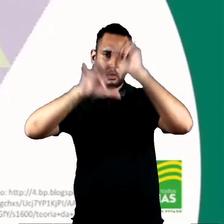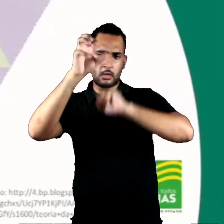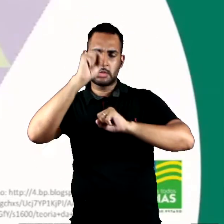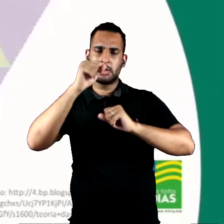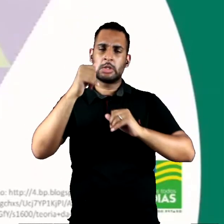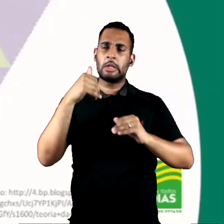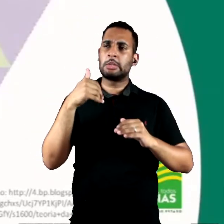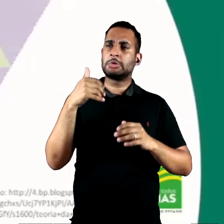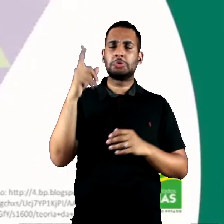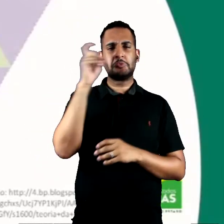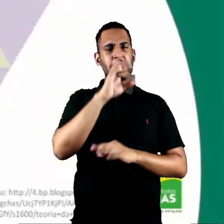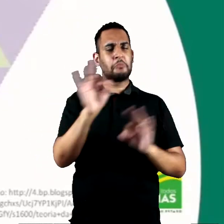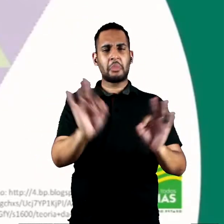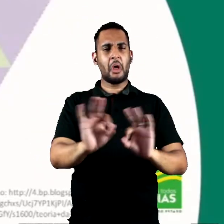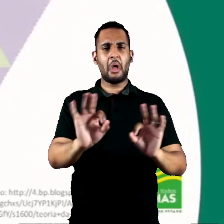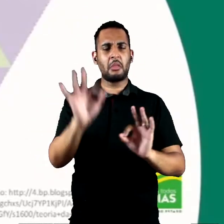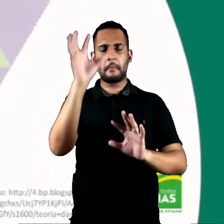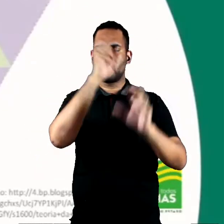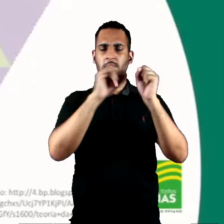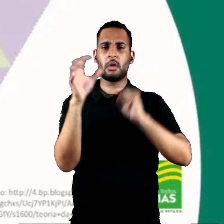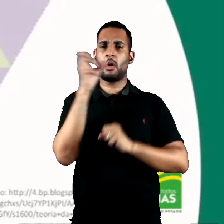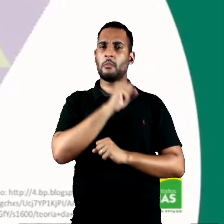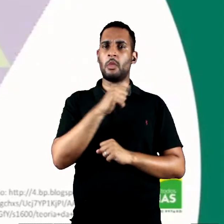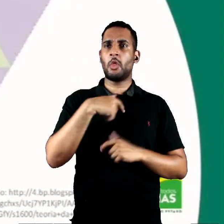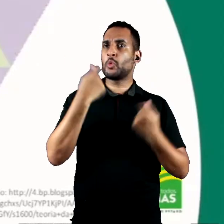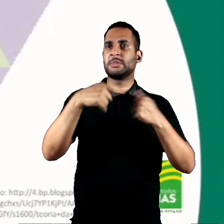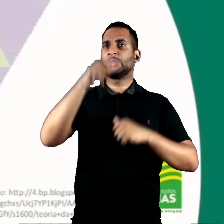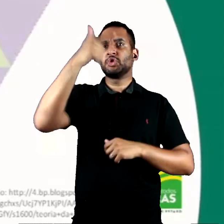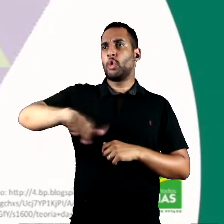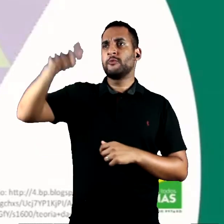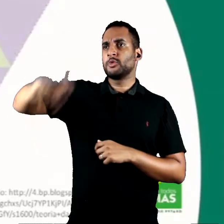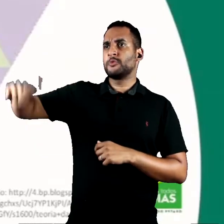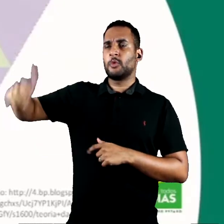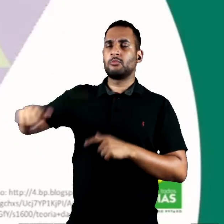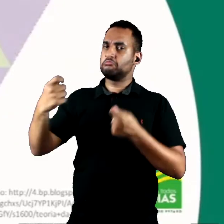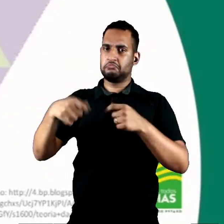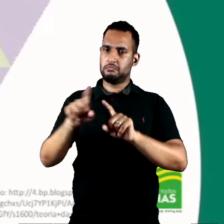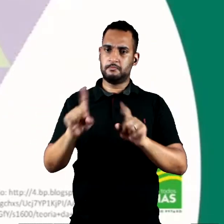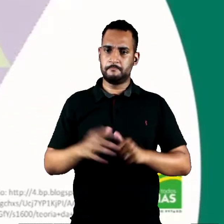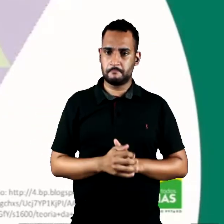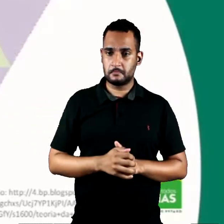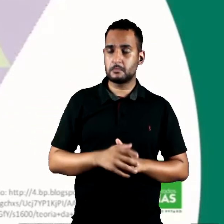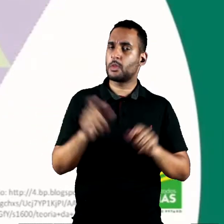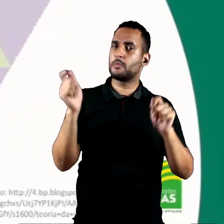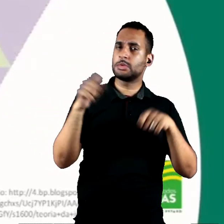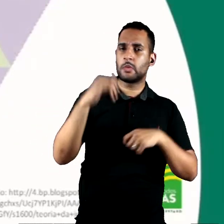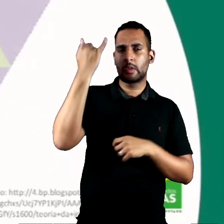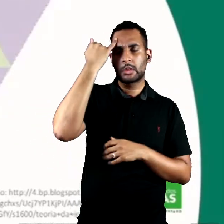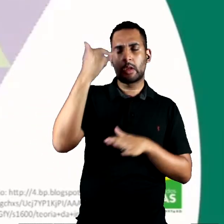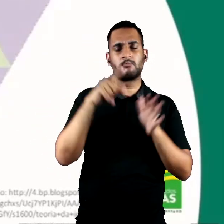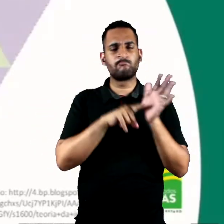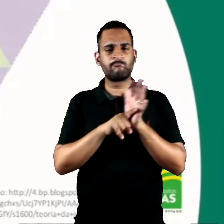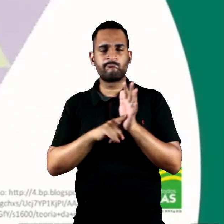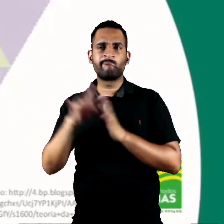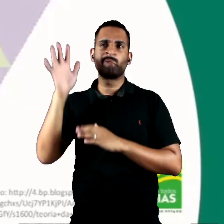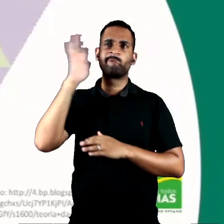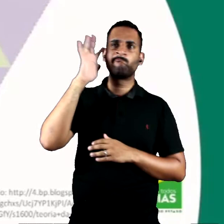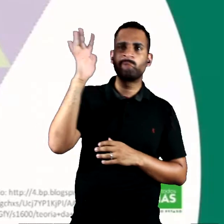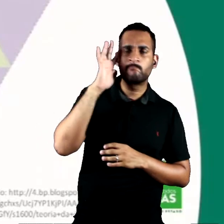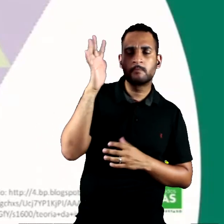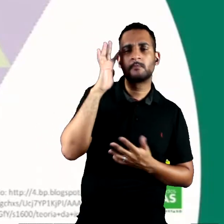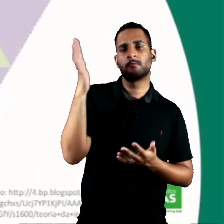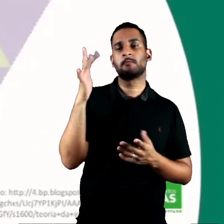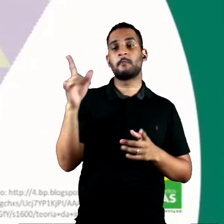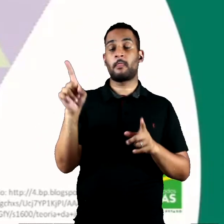sem dificuldades e com pouca repetição. Tem facilidade em analisar as ideias,